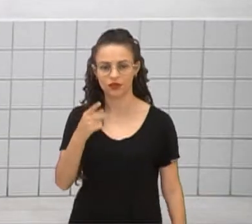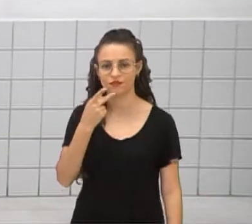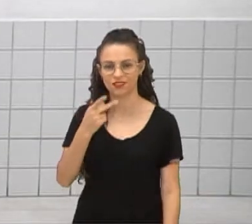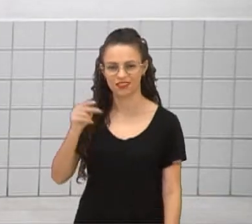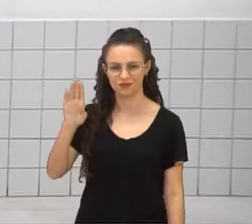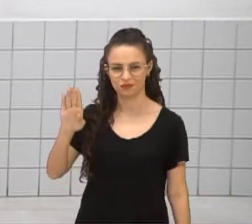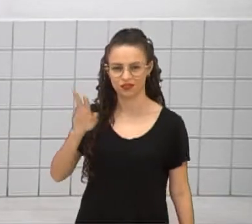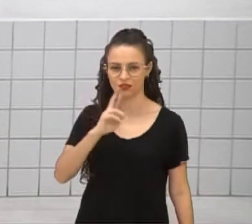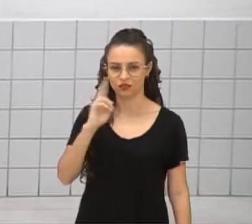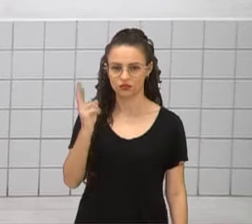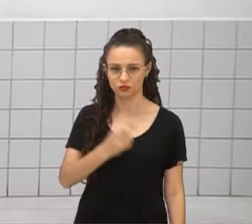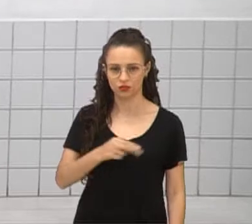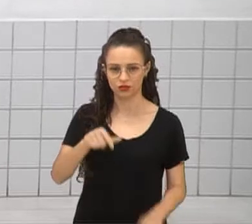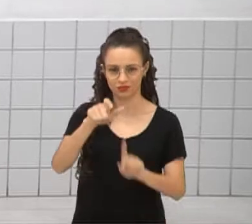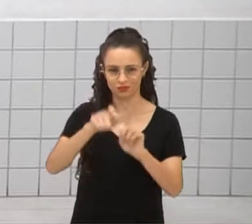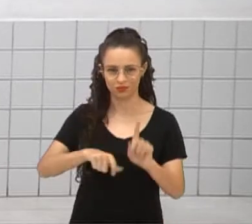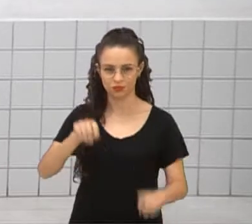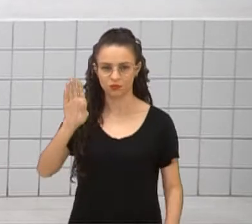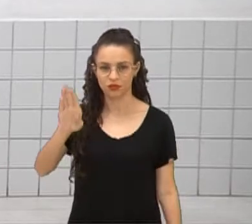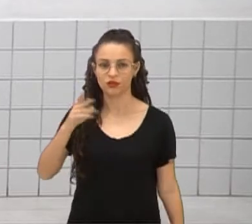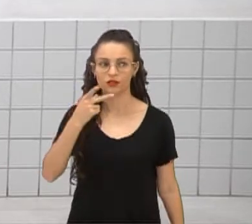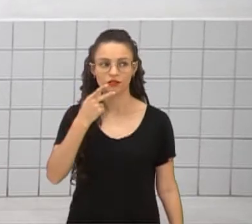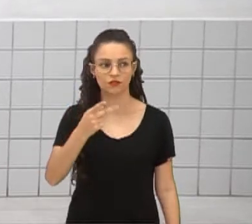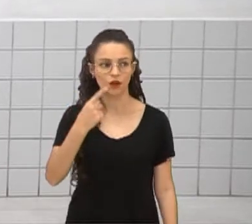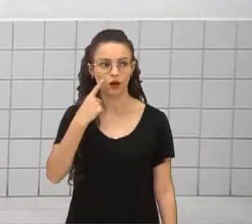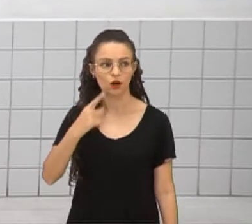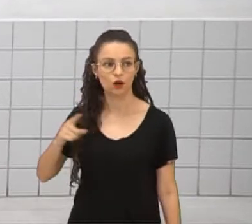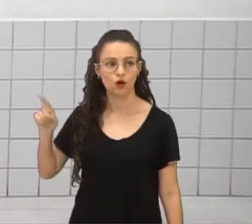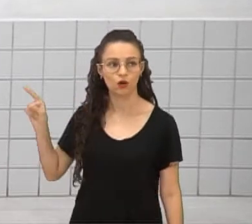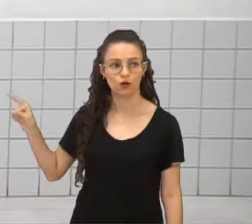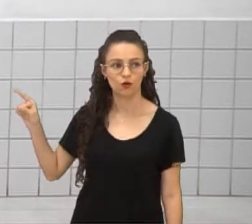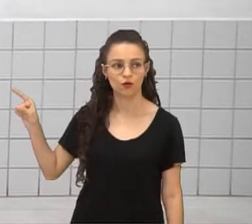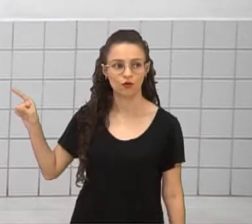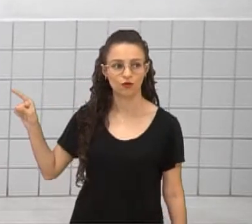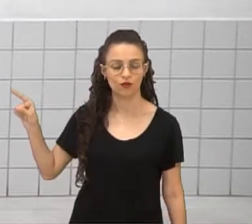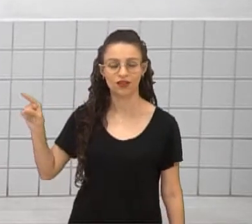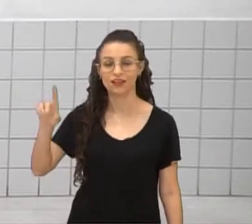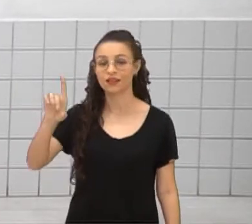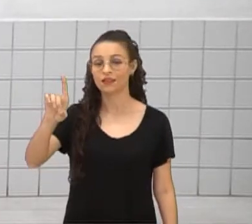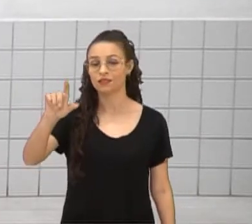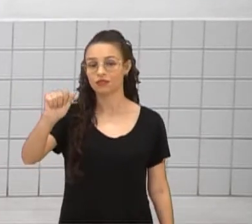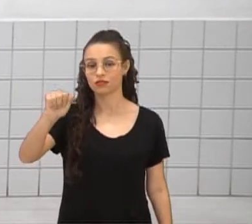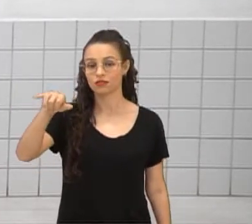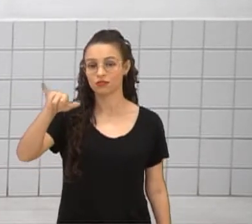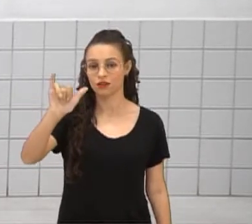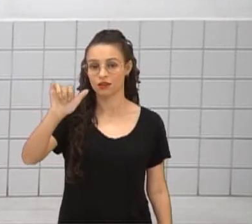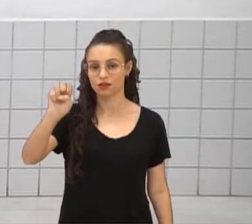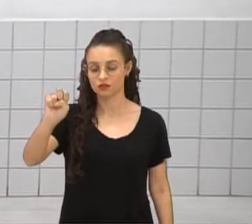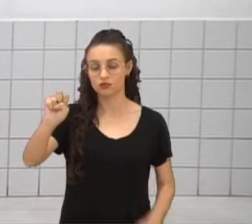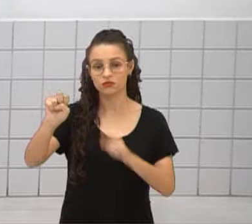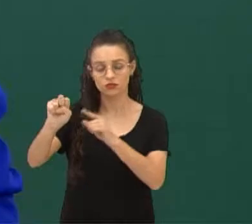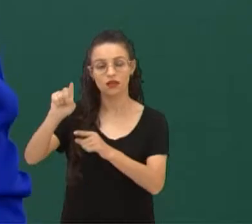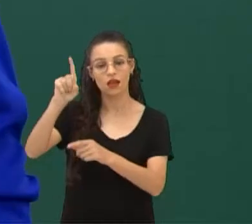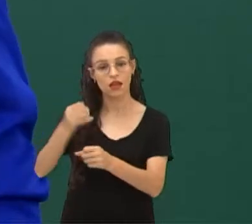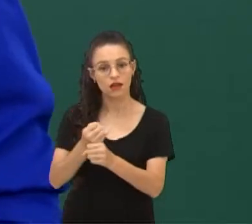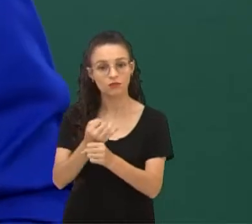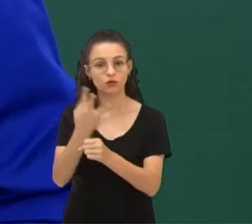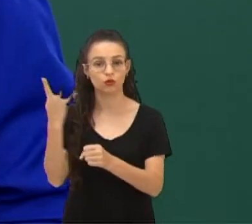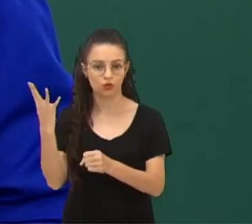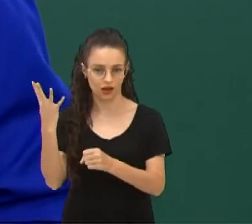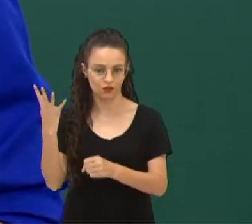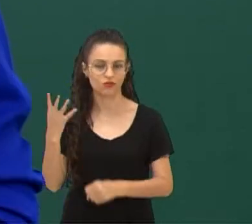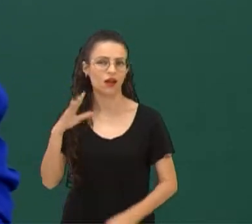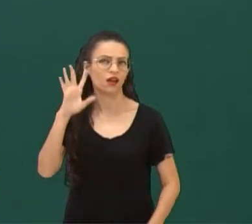a fala do bebê né do personagem B pai fez desde está no plural também então isso já ajuda bastante